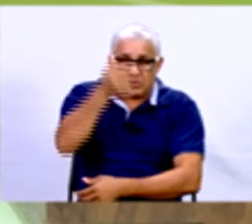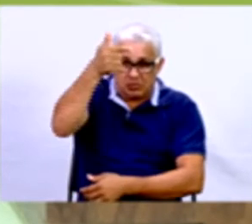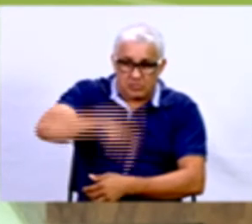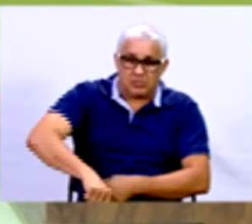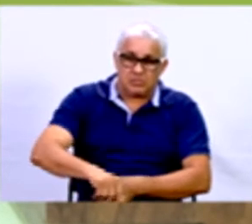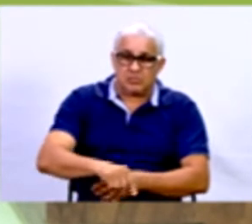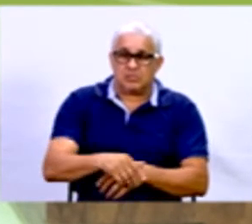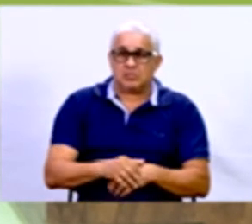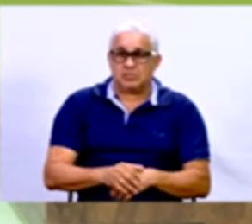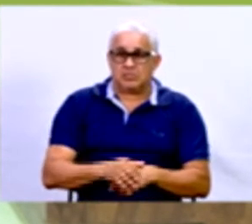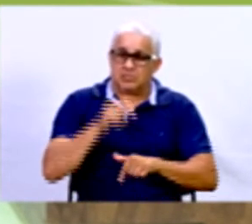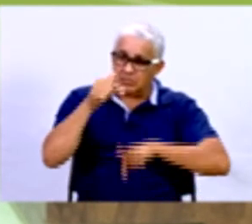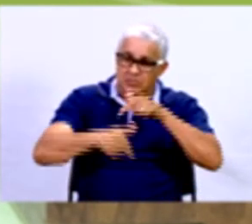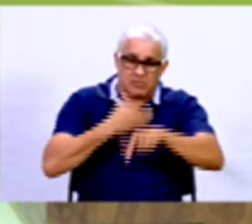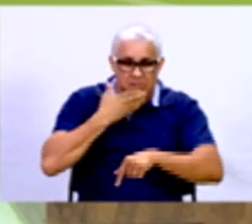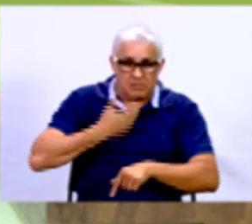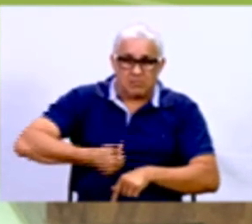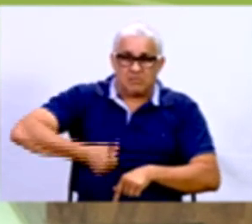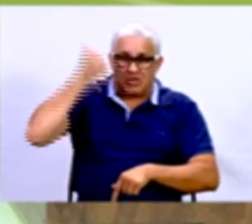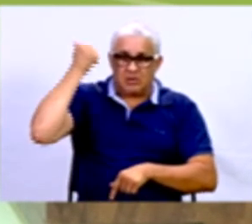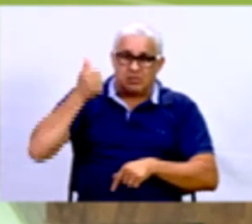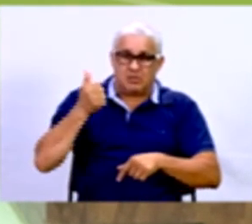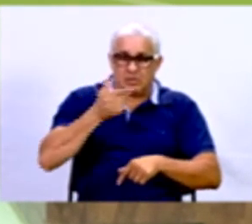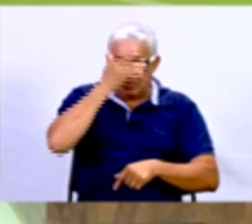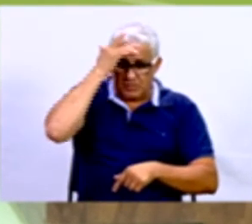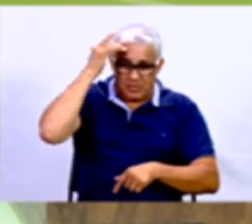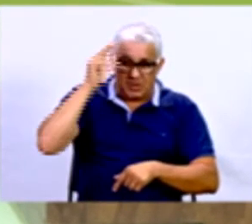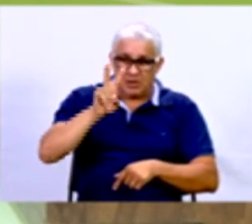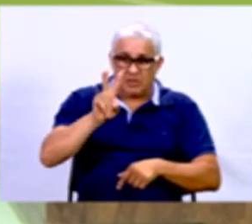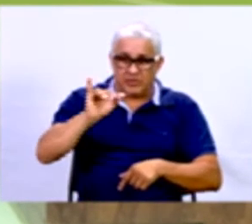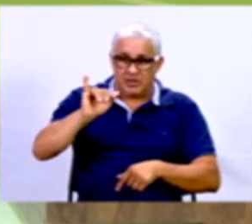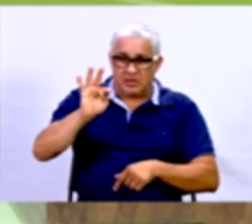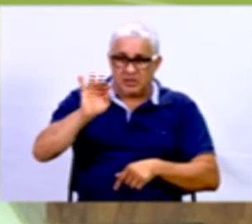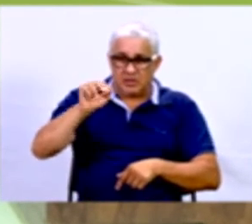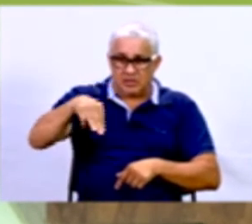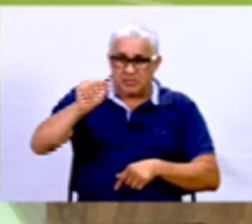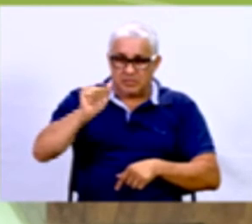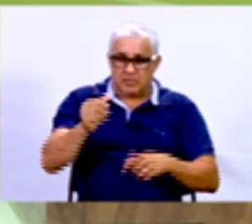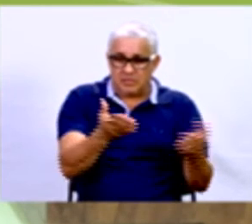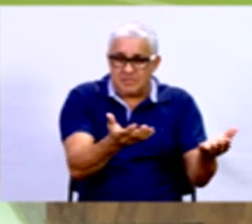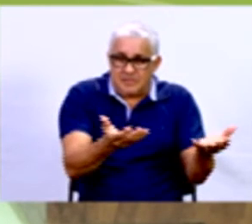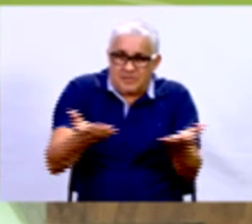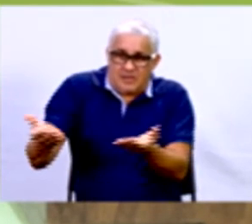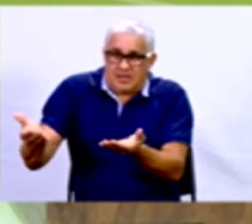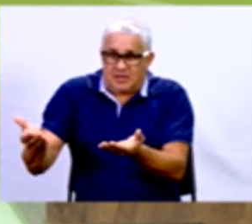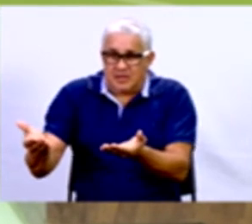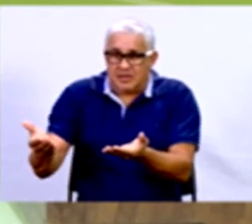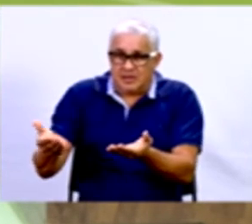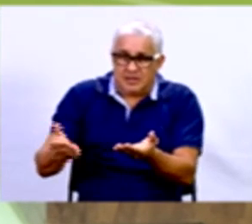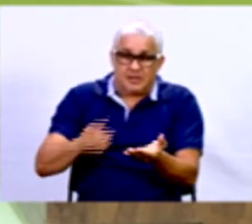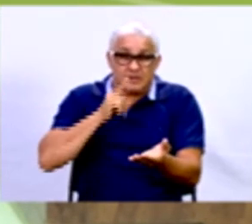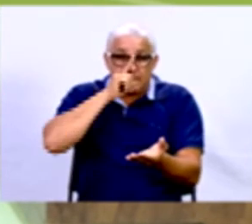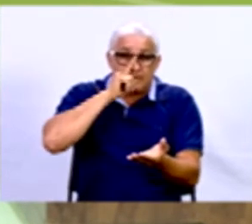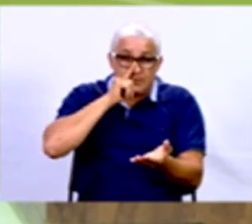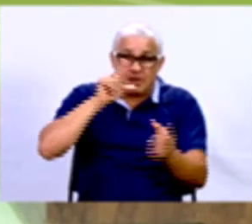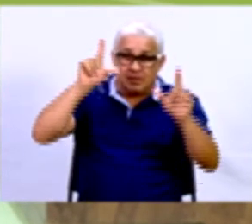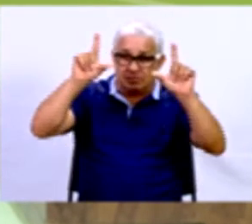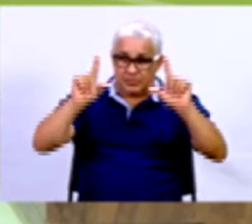acidentes e trabalhar da melhor forma para remover as vítimas com os menores danos